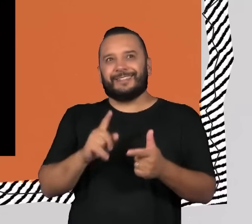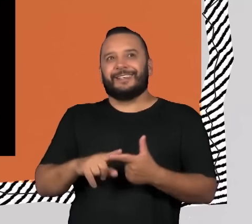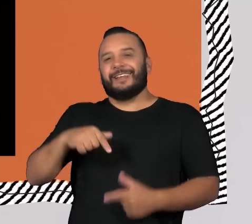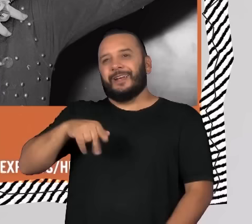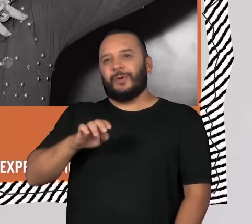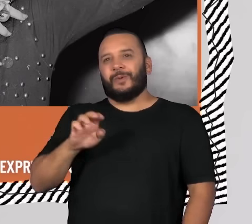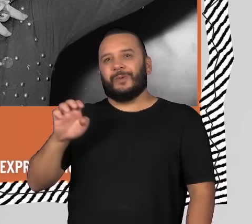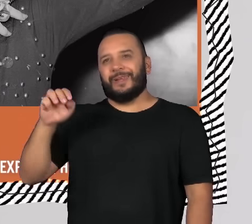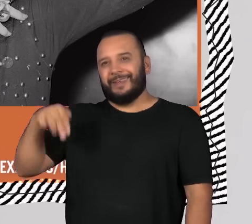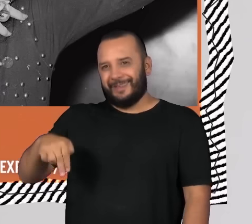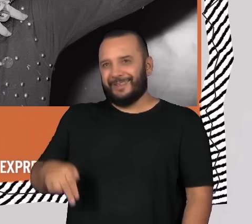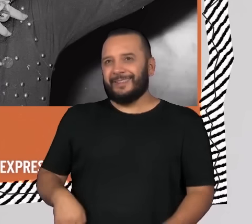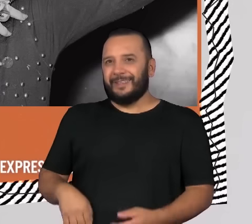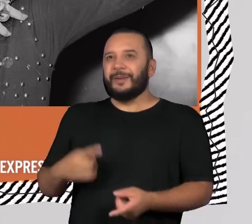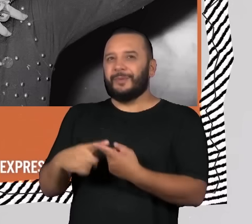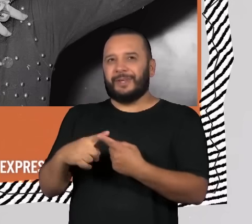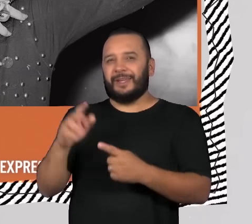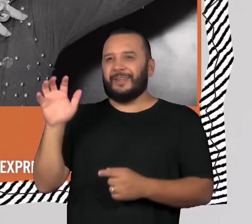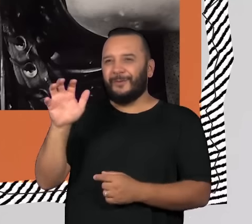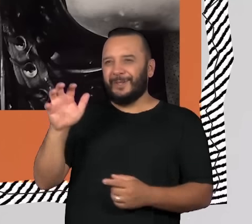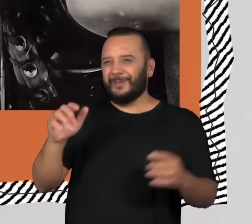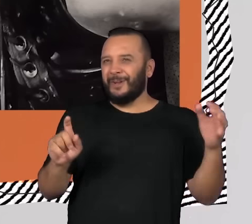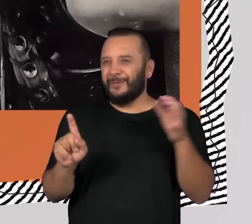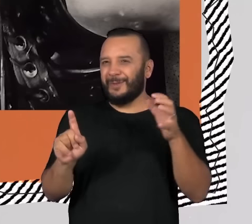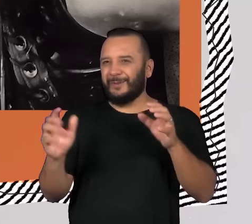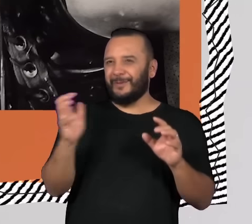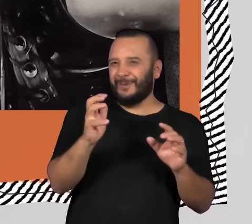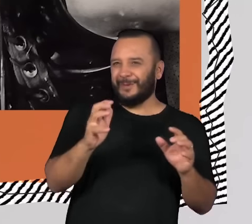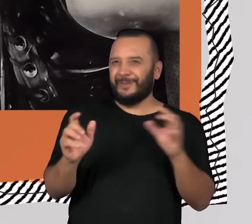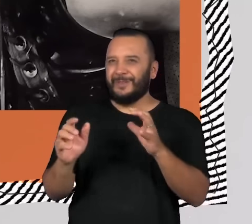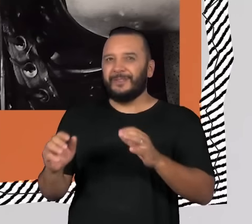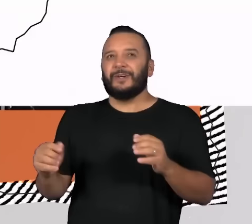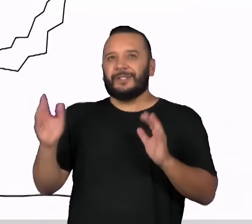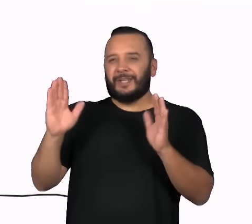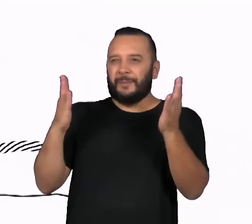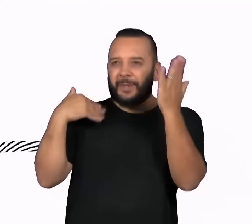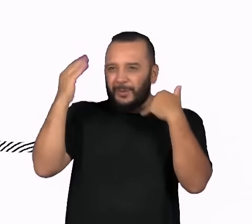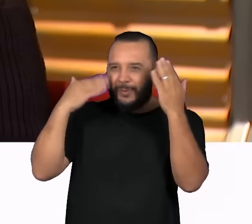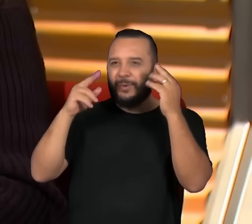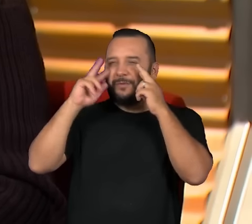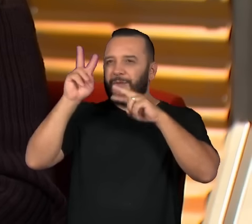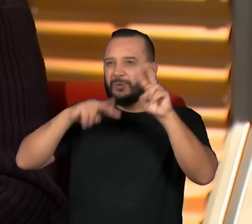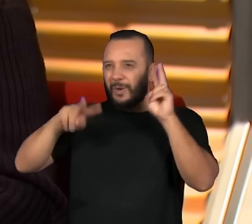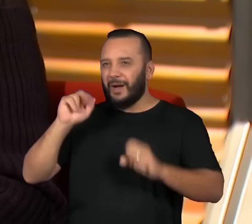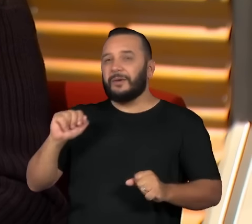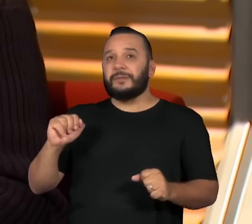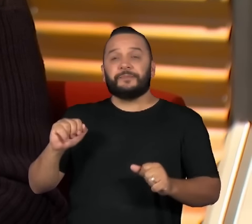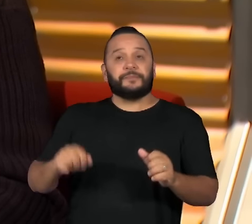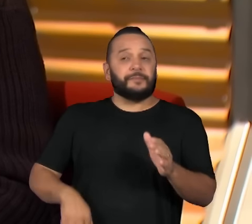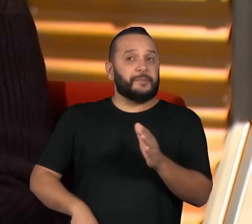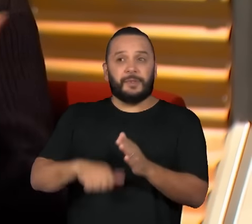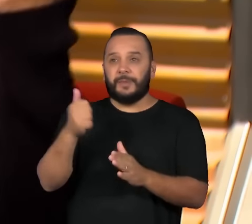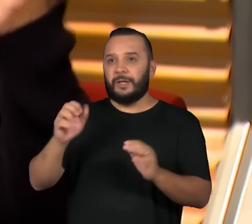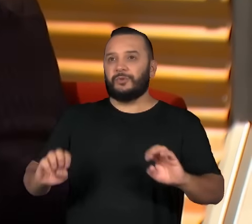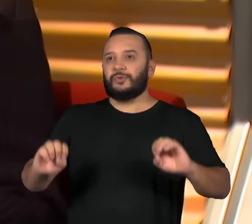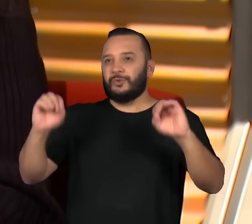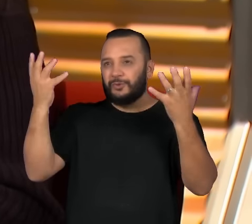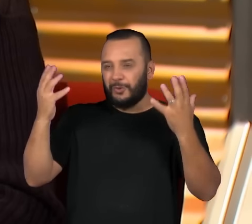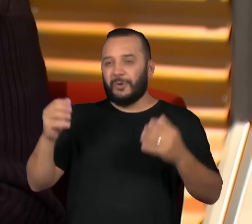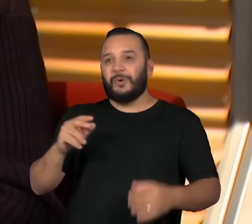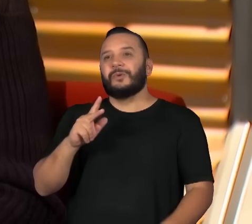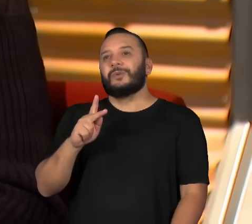o que o Kiss é, né? Pintura, aquele visual, todo o processo pirotécnico, né? Etc. E o primeiro show que realmente eu assisti foi aquele do